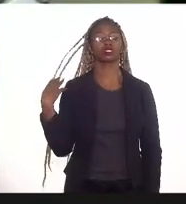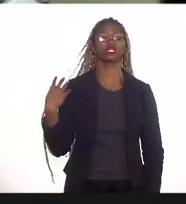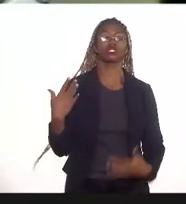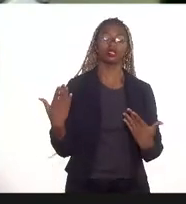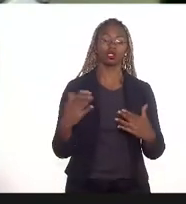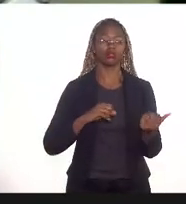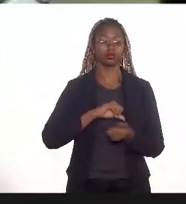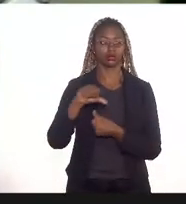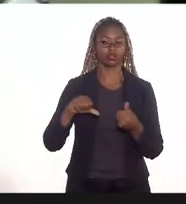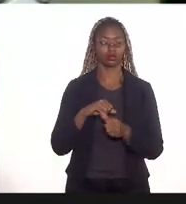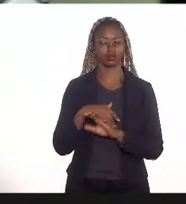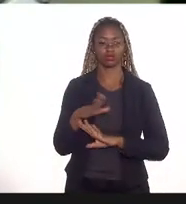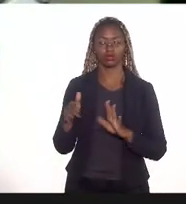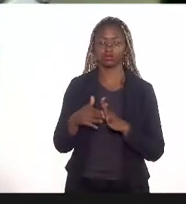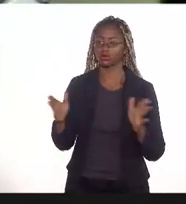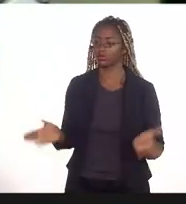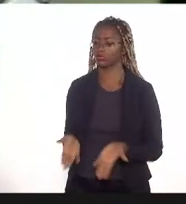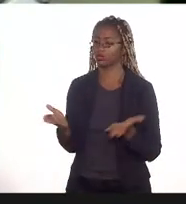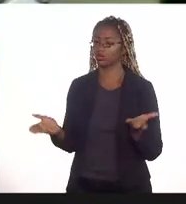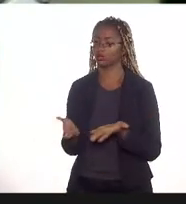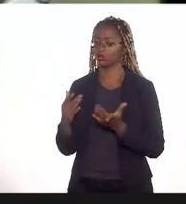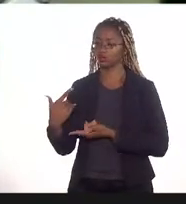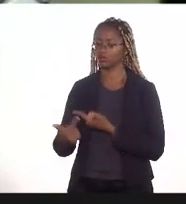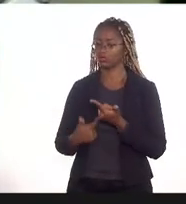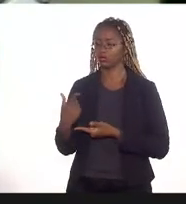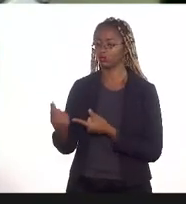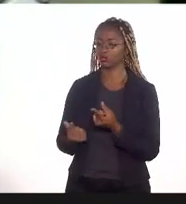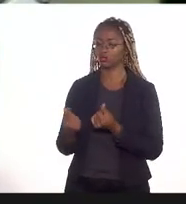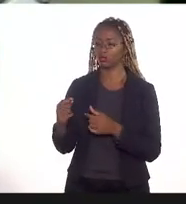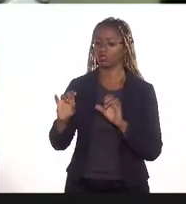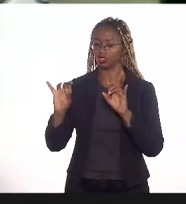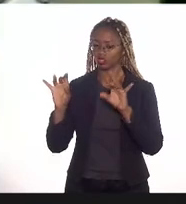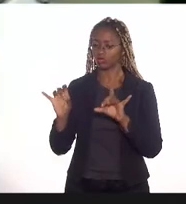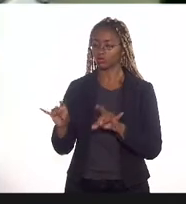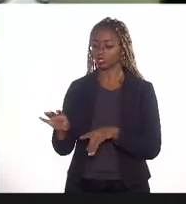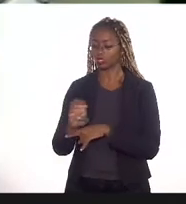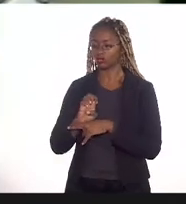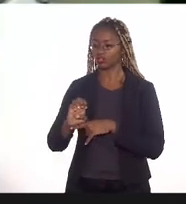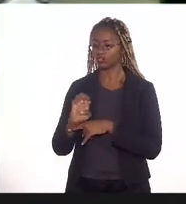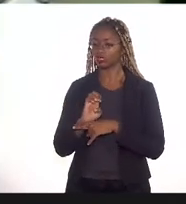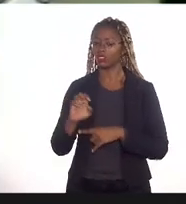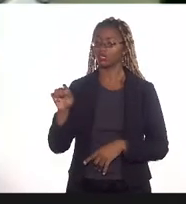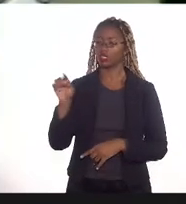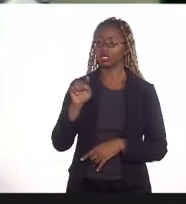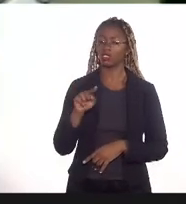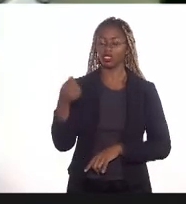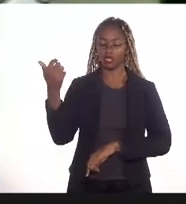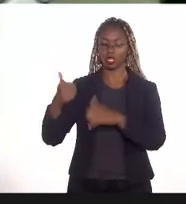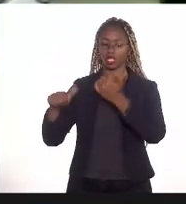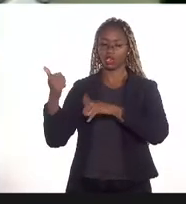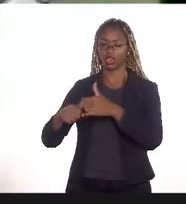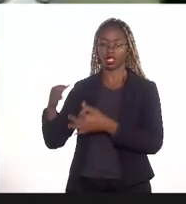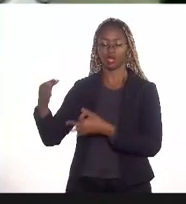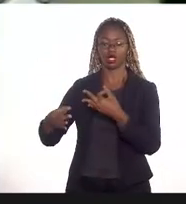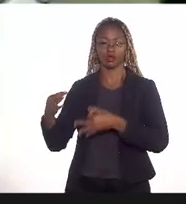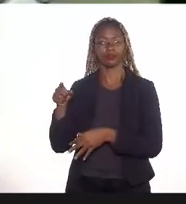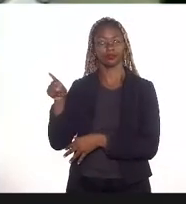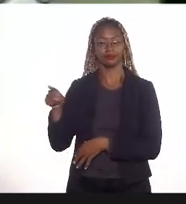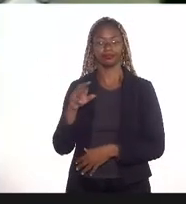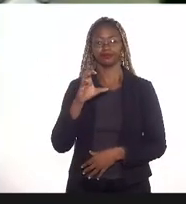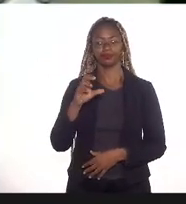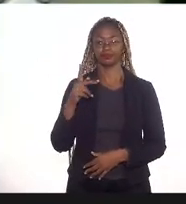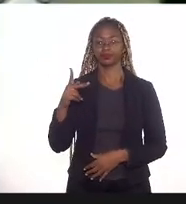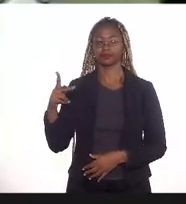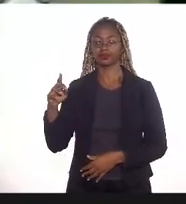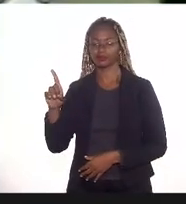os incentivos e os tratamentos tributários especiais no Estado, eles serão analisados e julgados pela CPPDE.